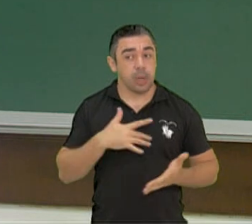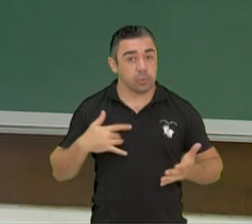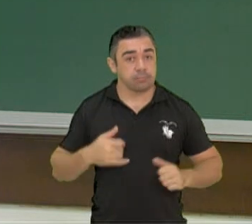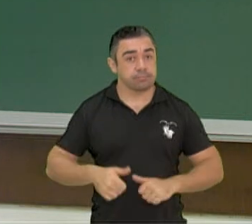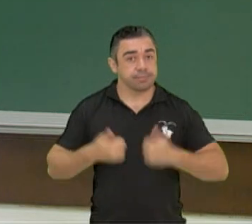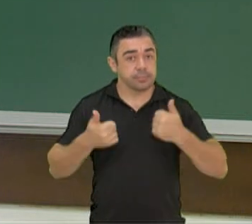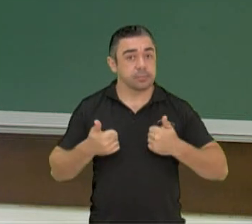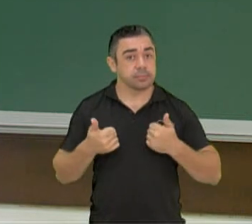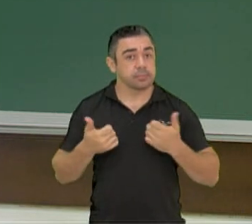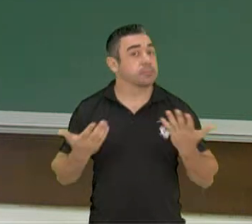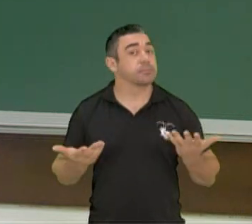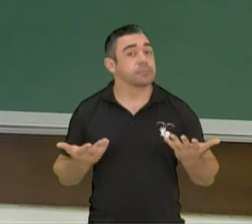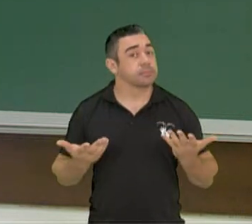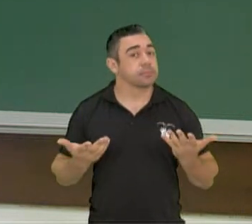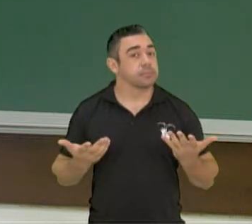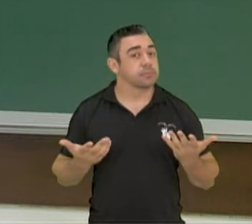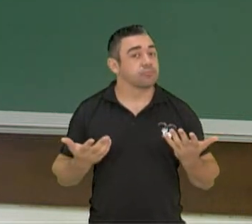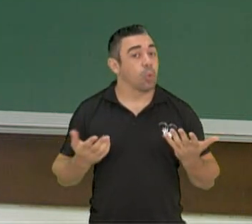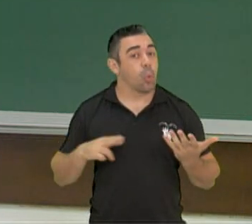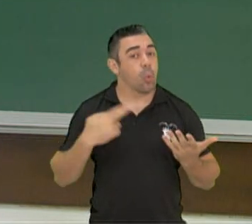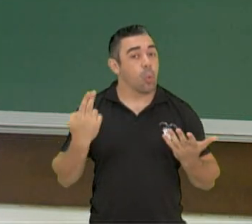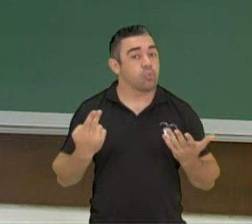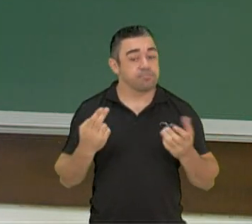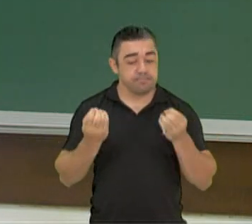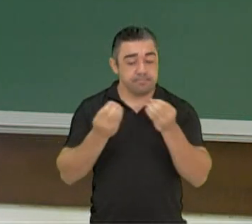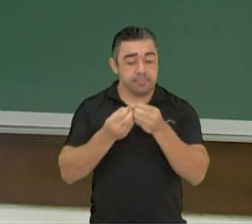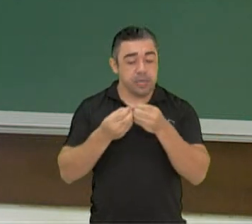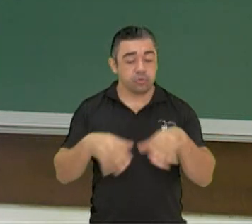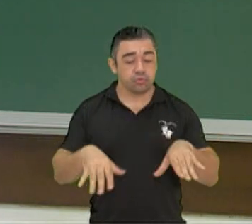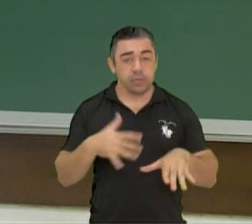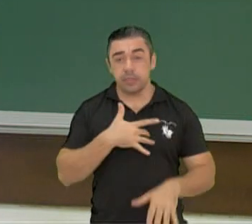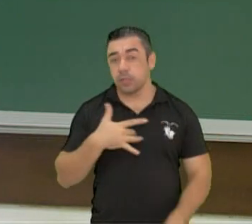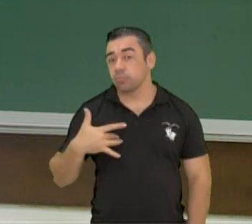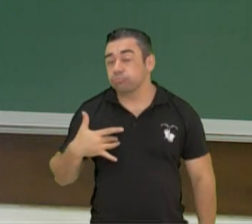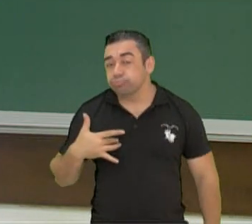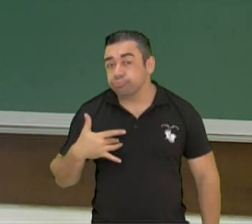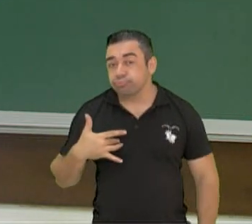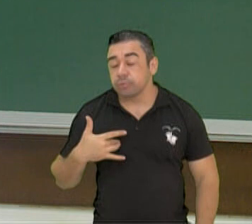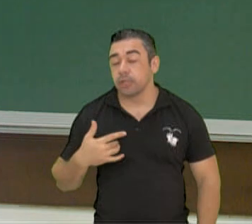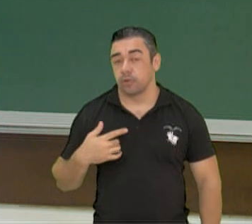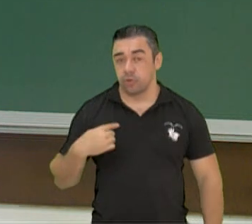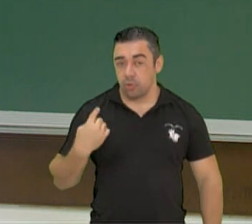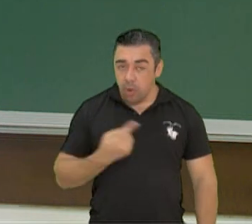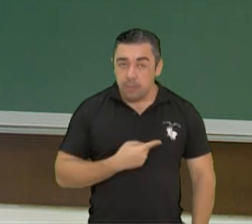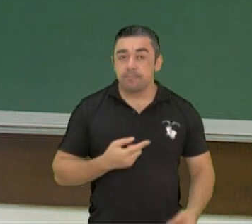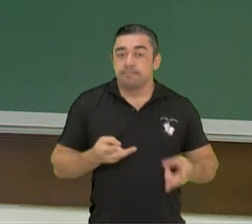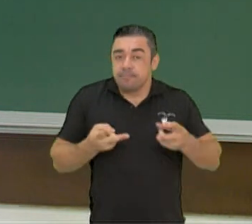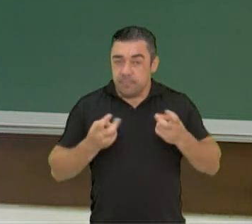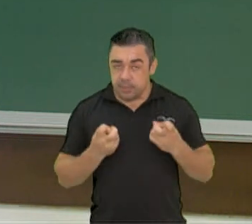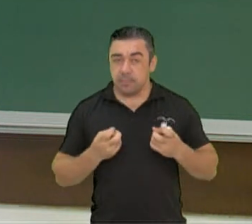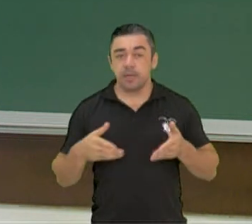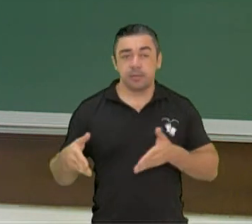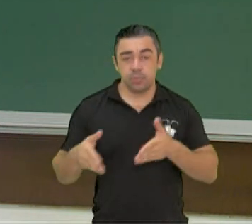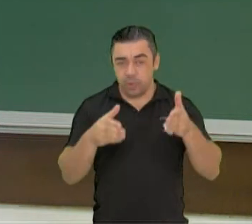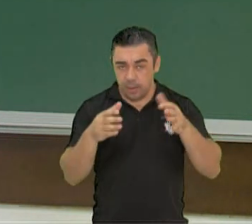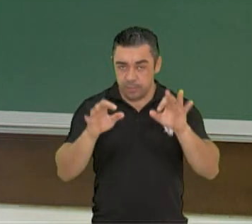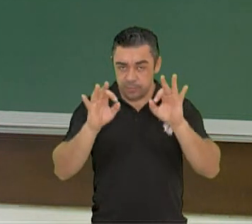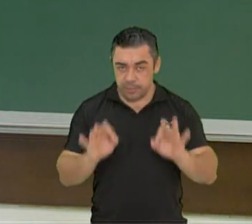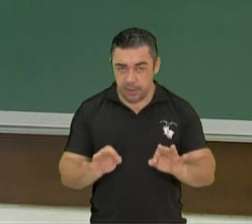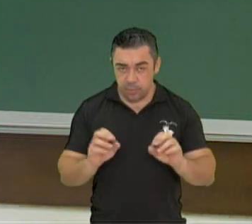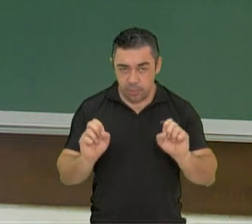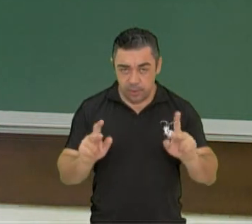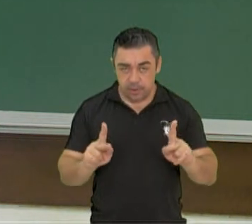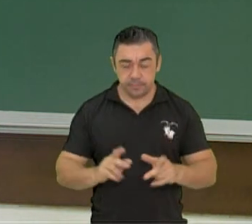saudável? Até que ponto isso é prejudicial? Então nós temos que fazer essa leitura e ir para o caminho certo,